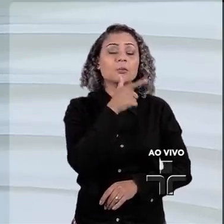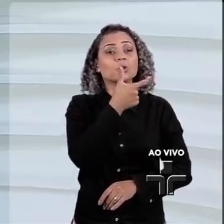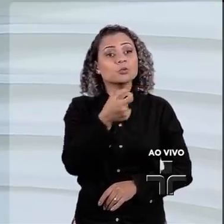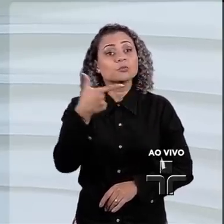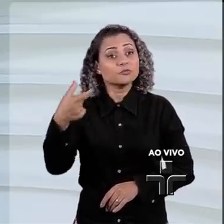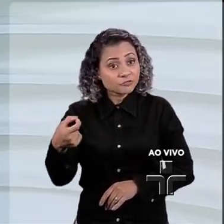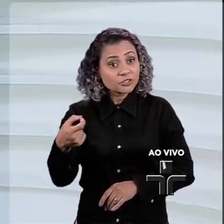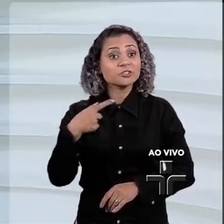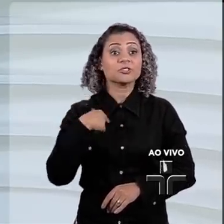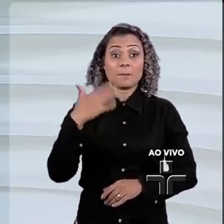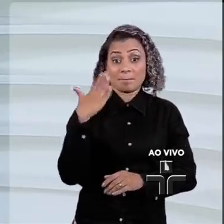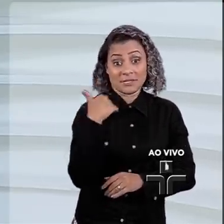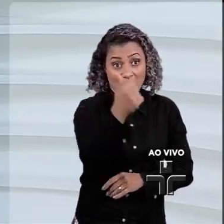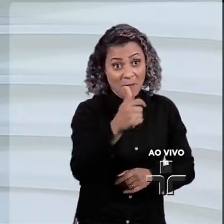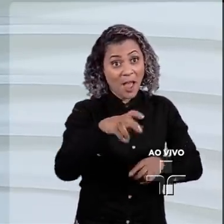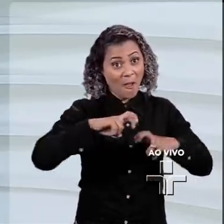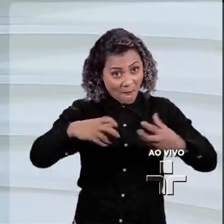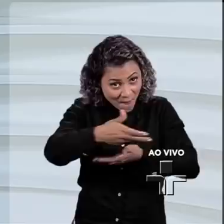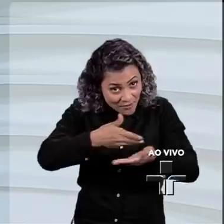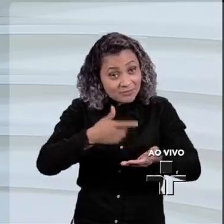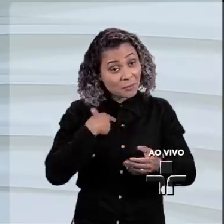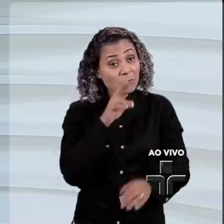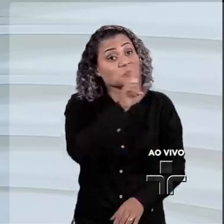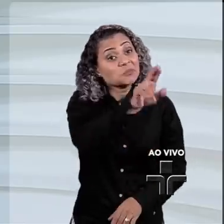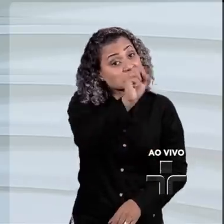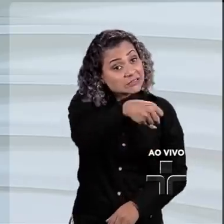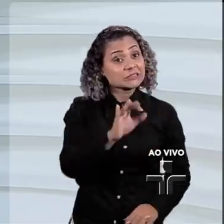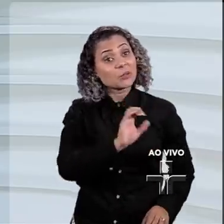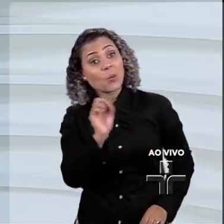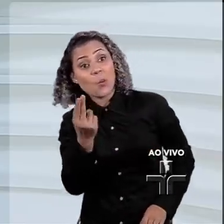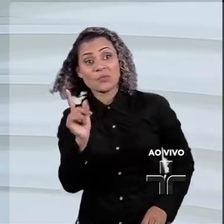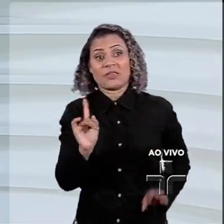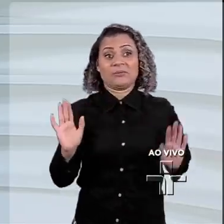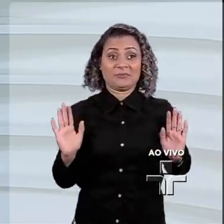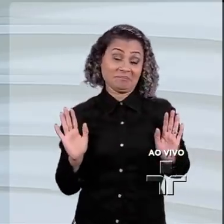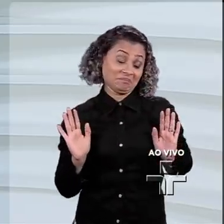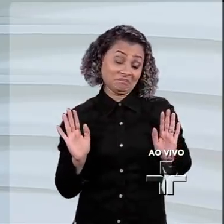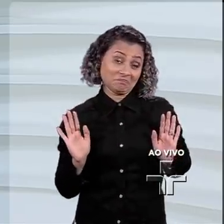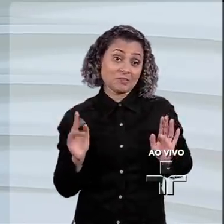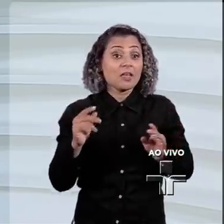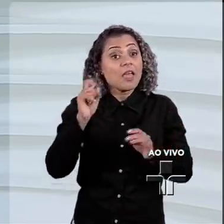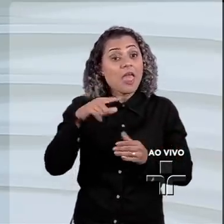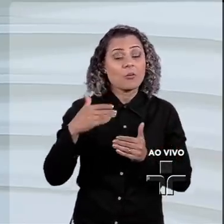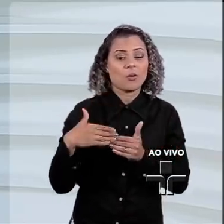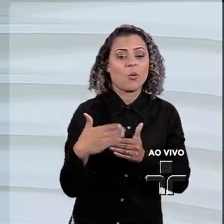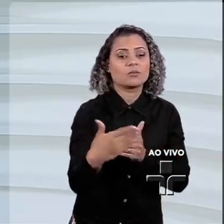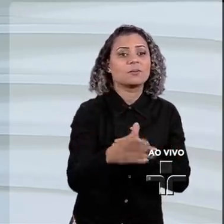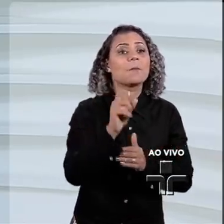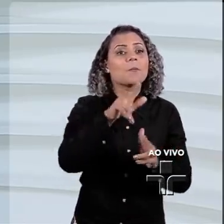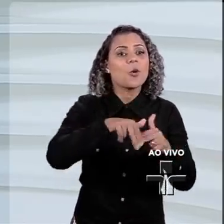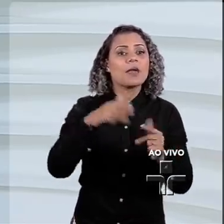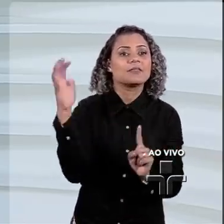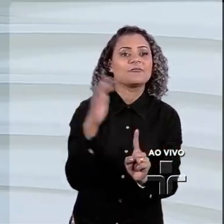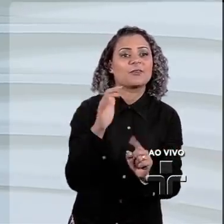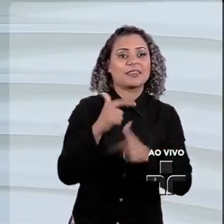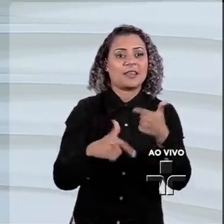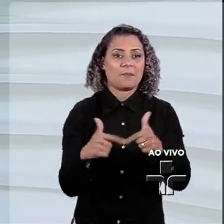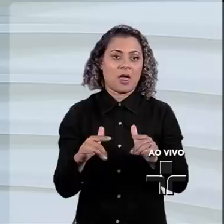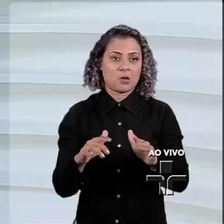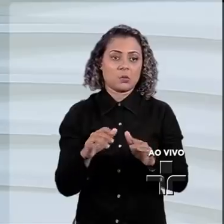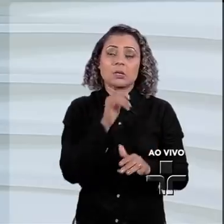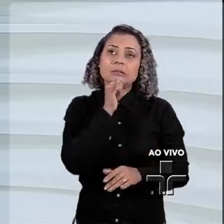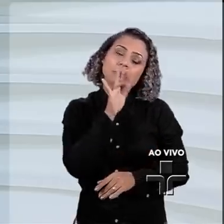2020, eu respondo para você se eu vou ser candidato. Mas é consequência do trabalho. Você não colhe lá